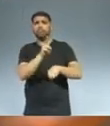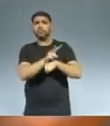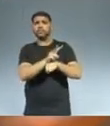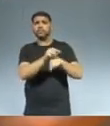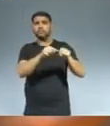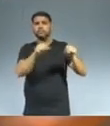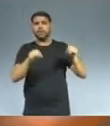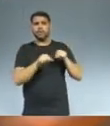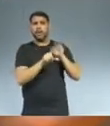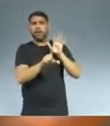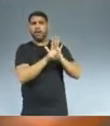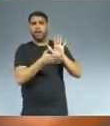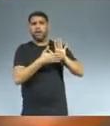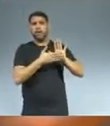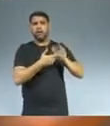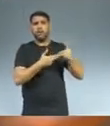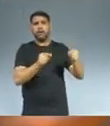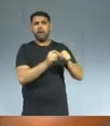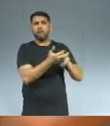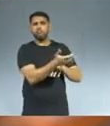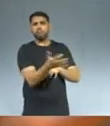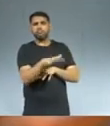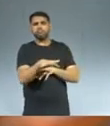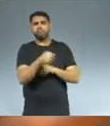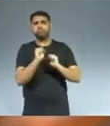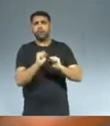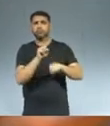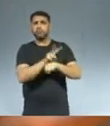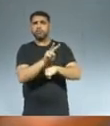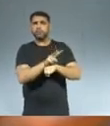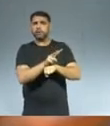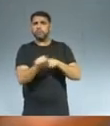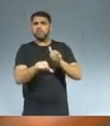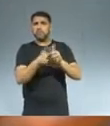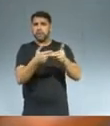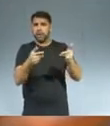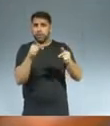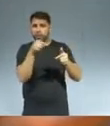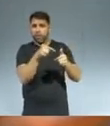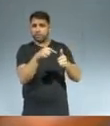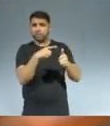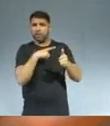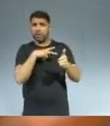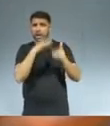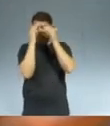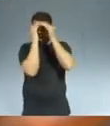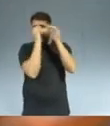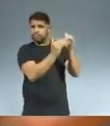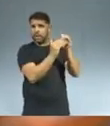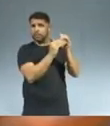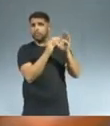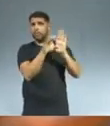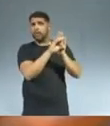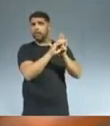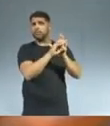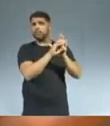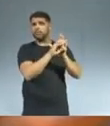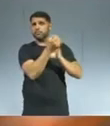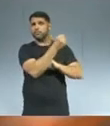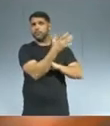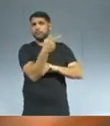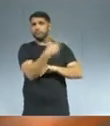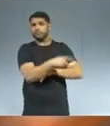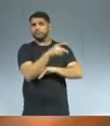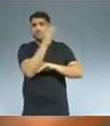nossa reserva legal em todos os biomas do país tem a então o primeiro Grande passo é o cumprimento do Código Florestal